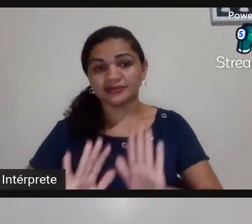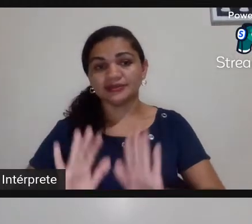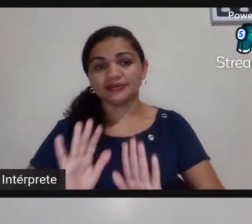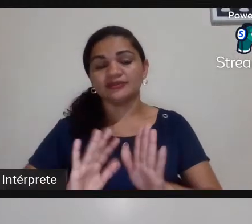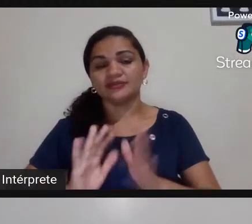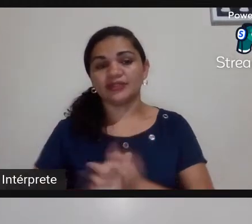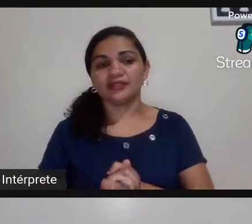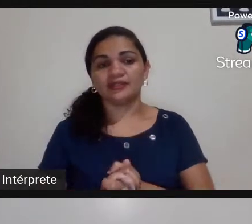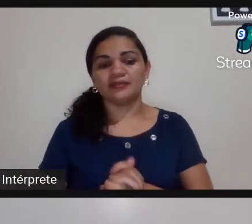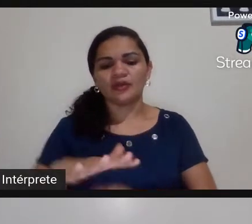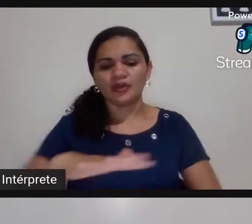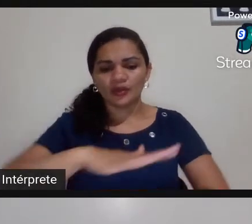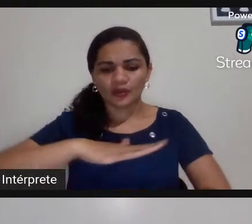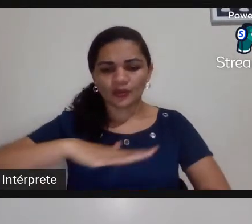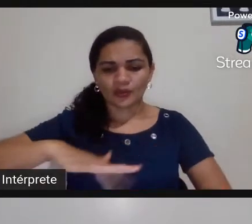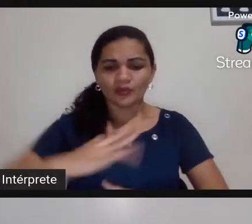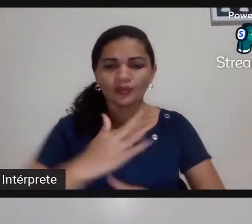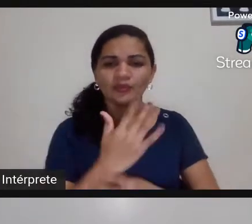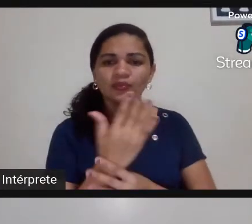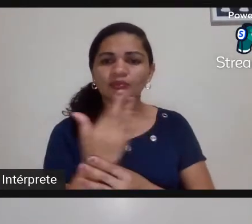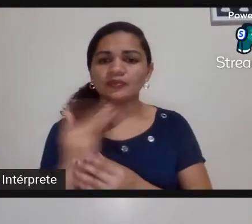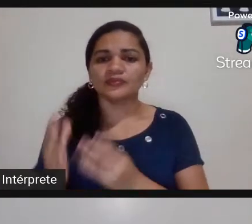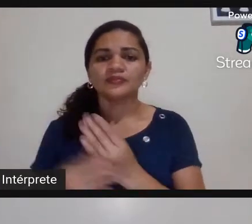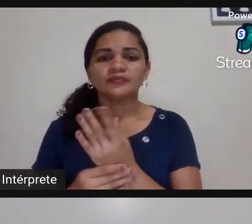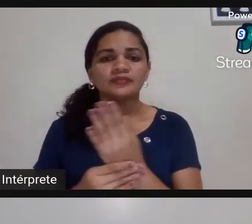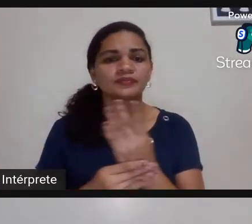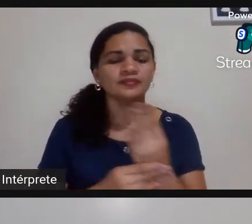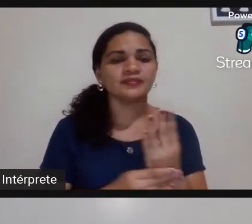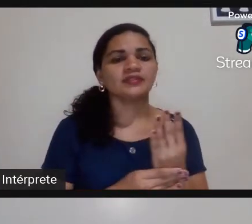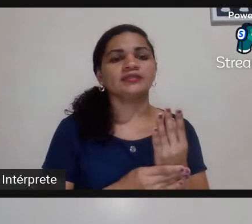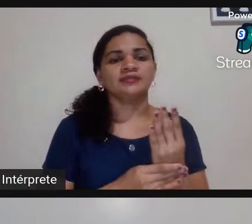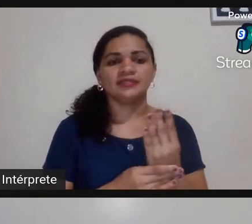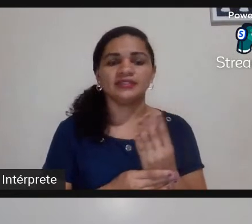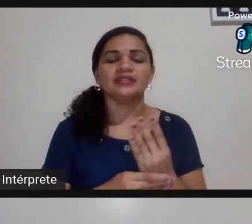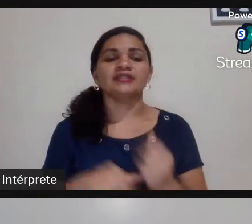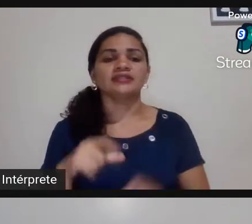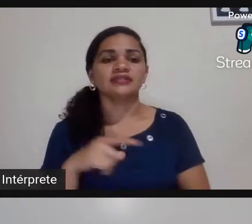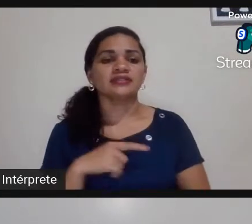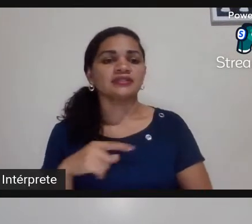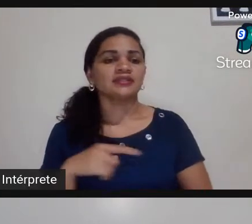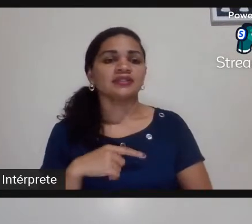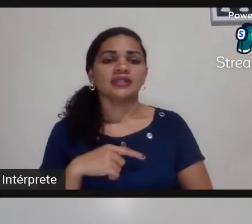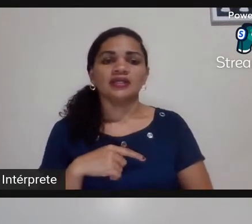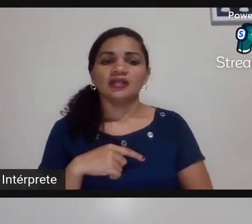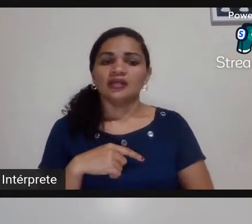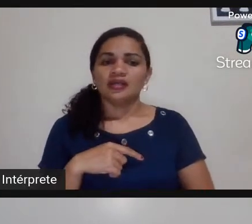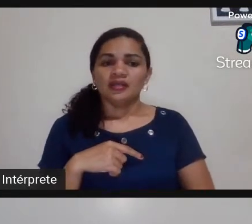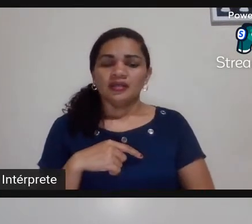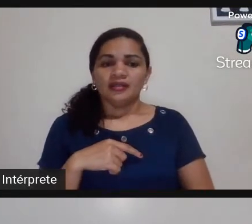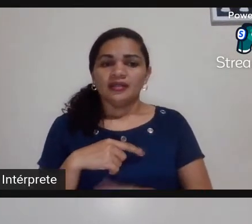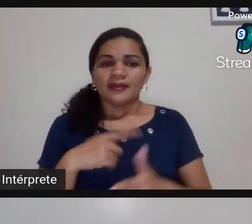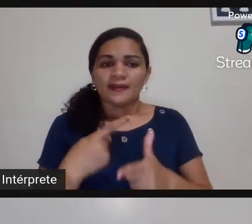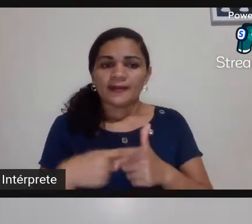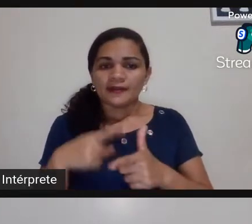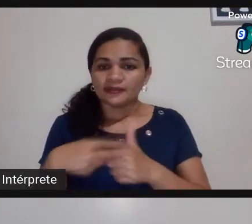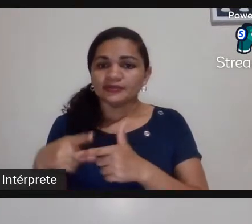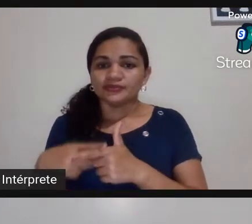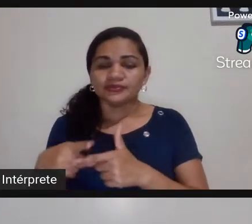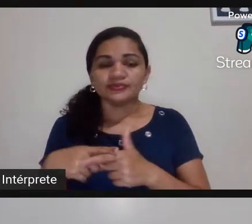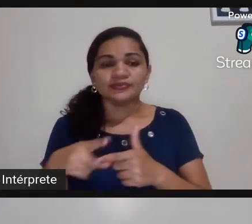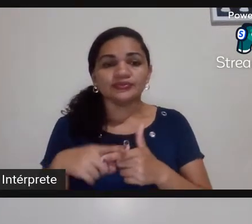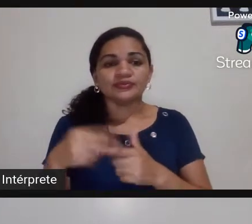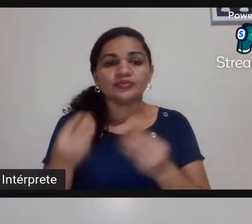meio ambiente é uma área multidisciplinar porque não tem soluções simples todos têm que contribuir